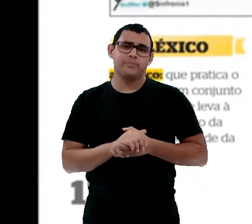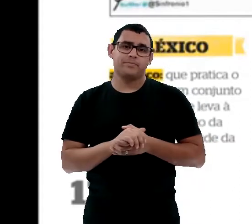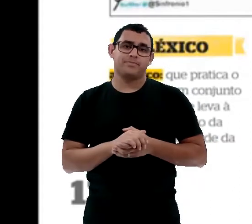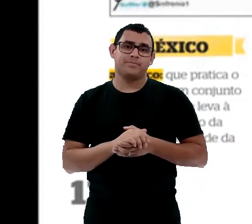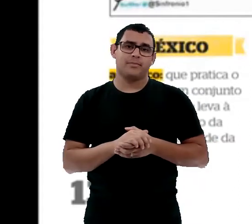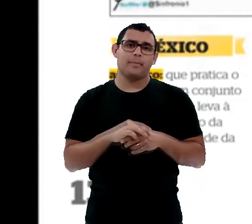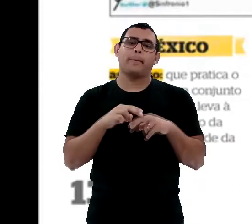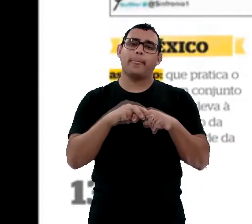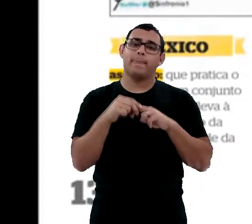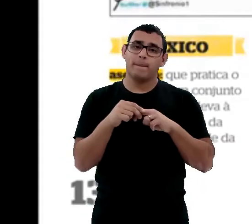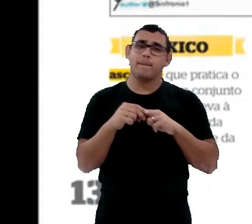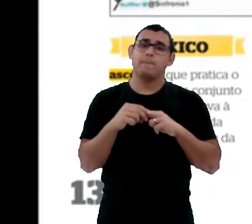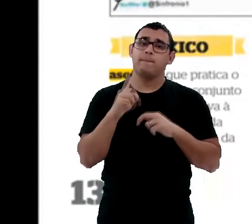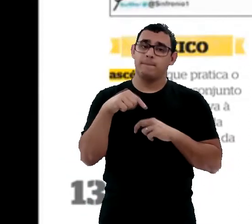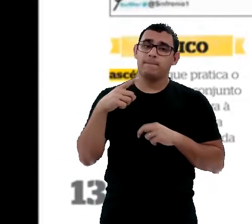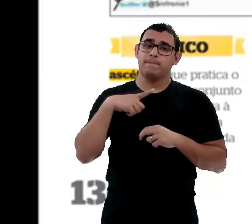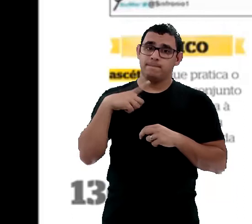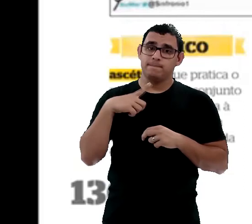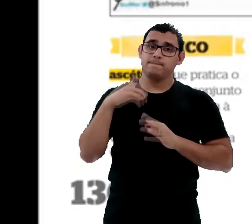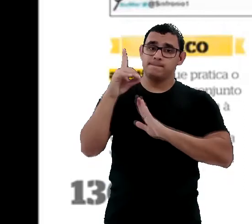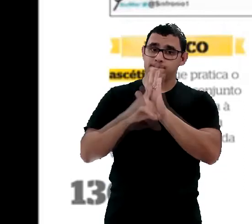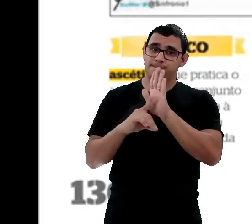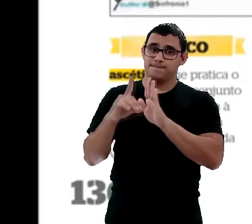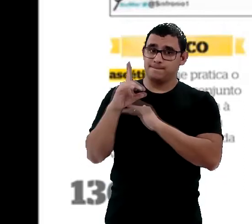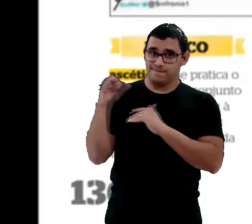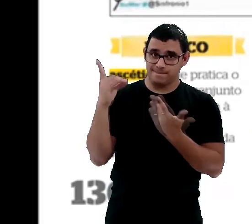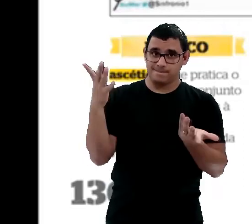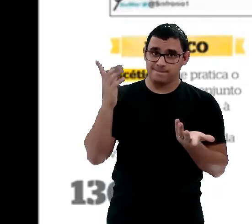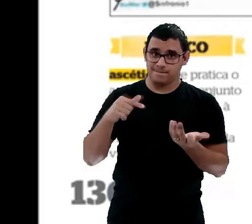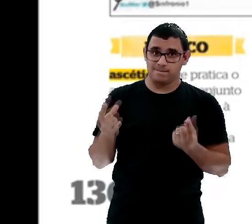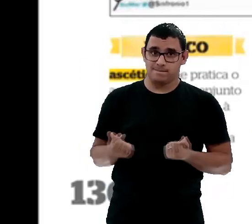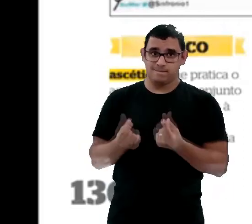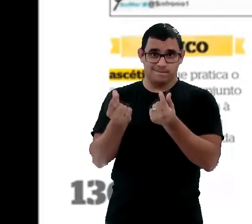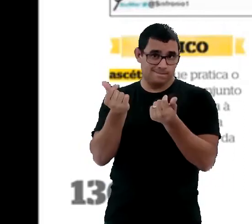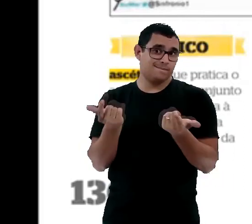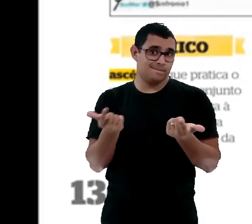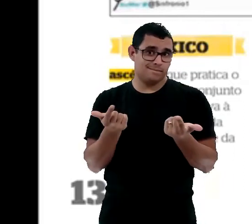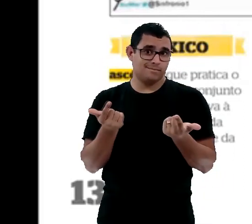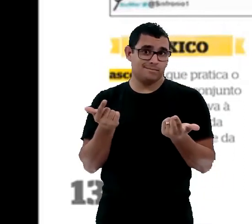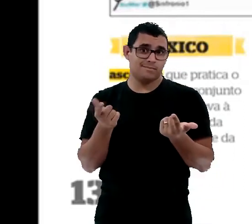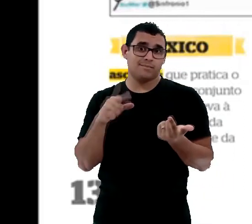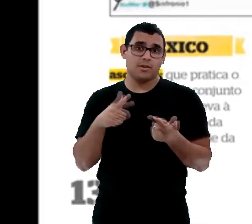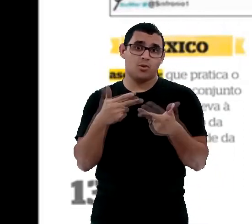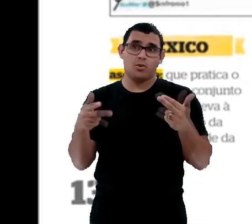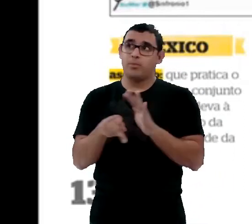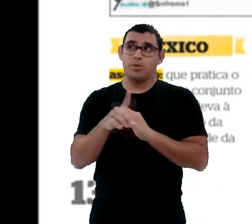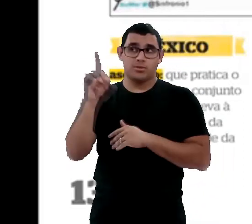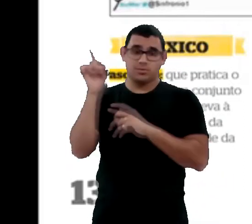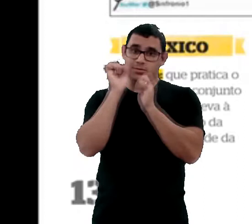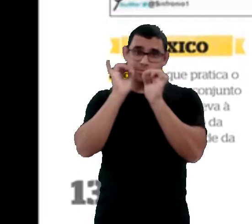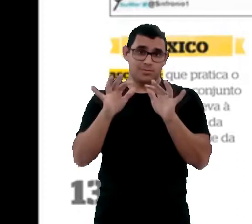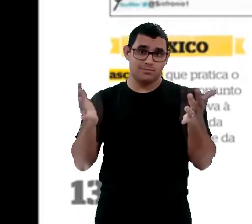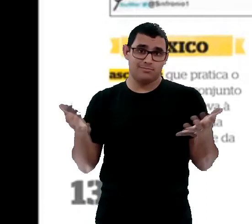Tudo isso é fruto da sua fé e por ser digno de